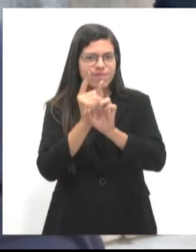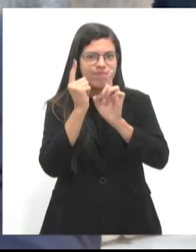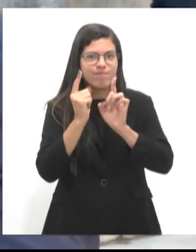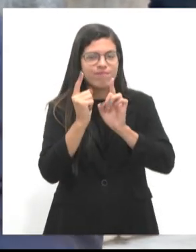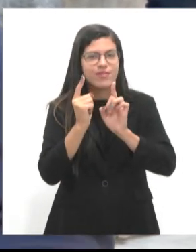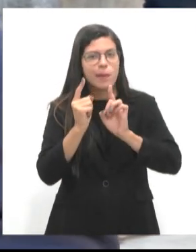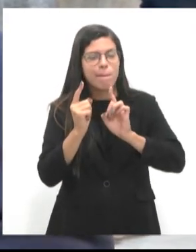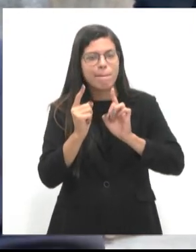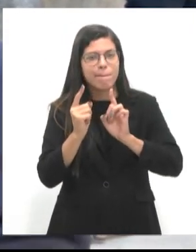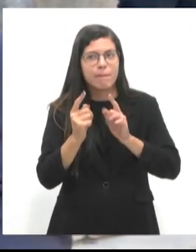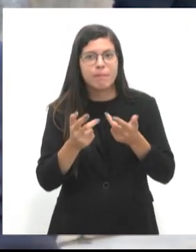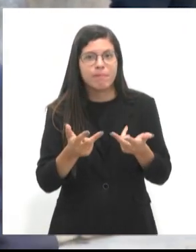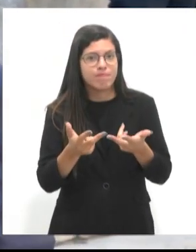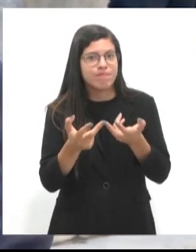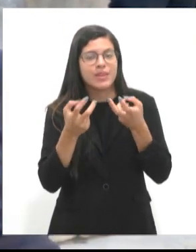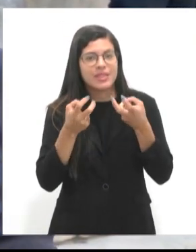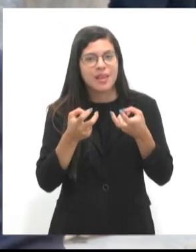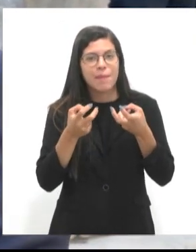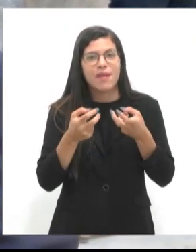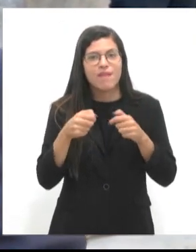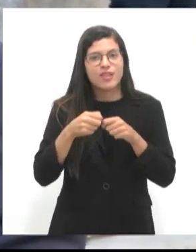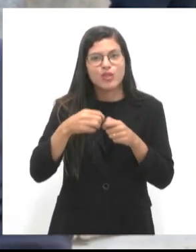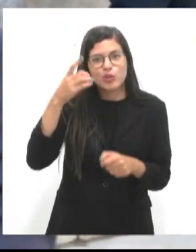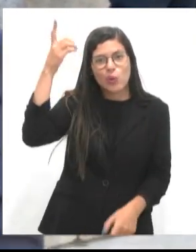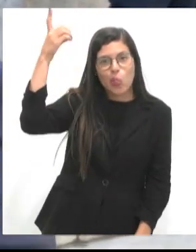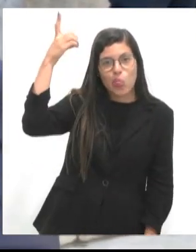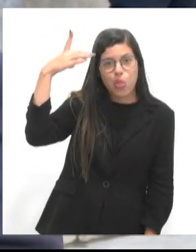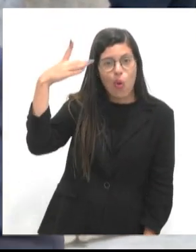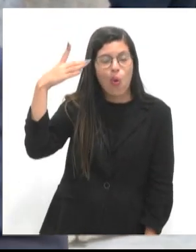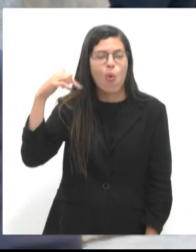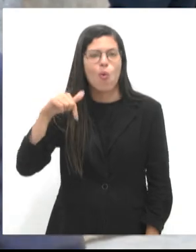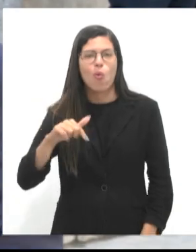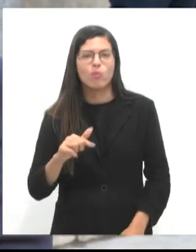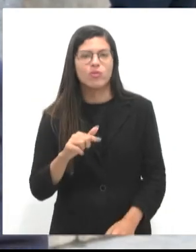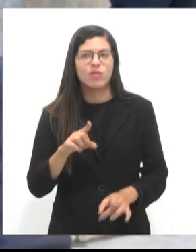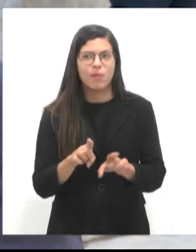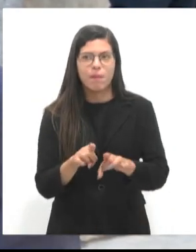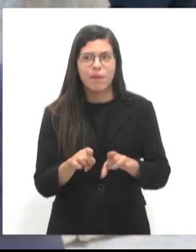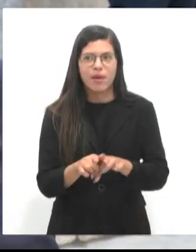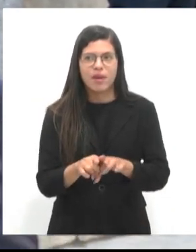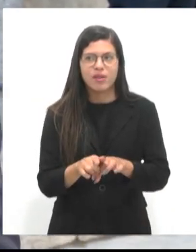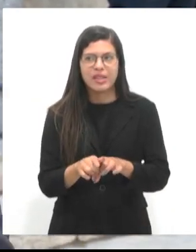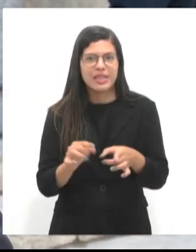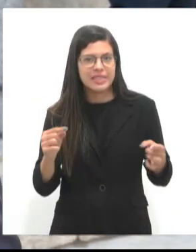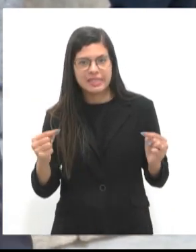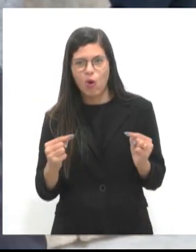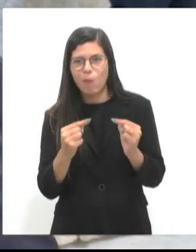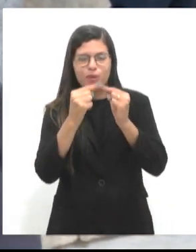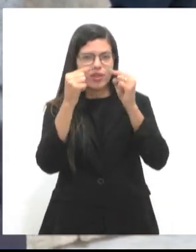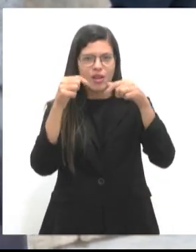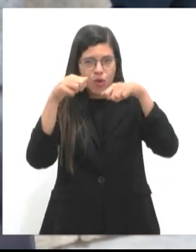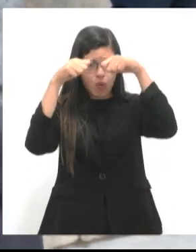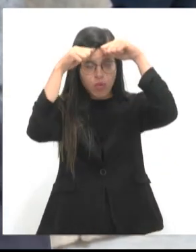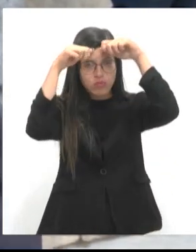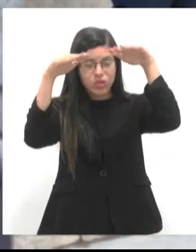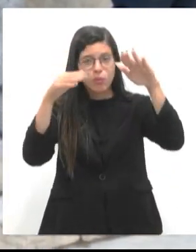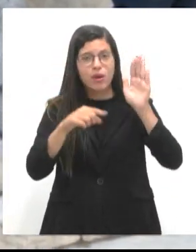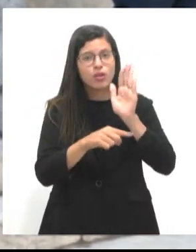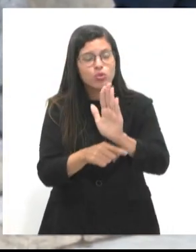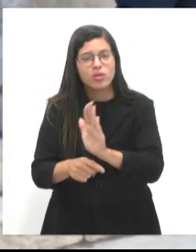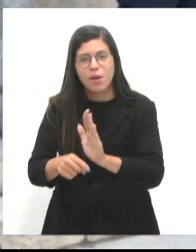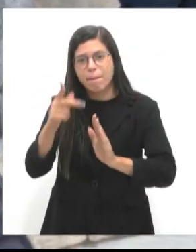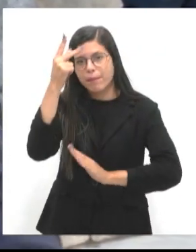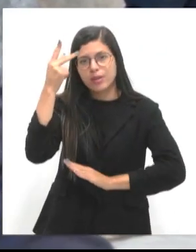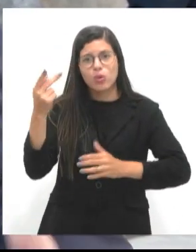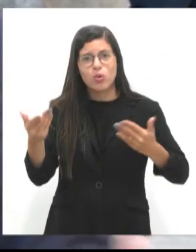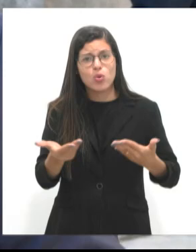condição, colocar o seu dom, né, o seu talento, para identificar também essa neurodivergência e ajudar pessoas. E hoje está aqui e vai falar